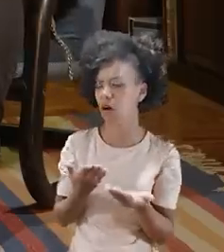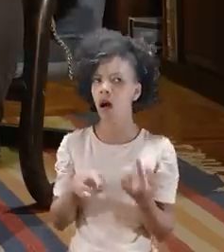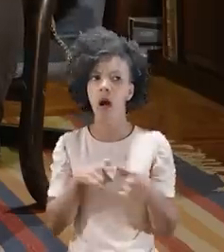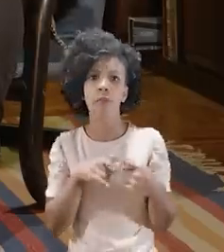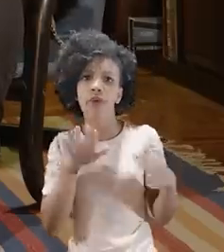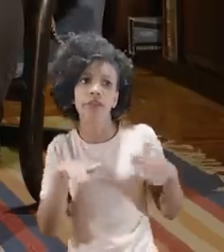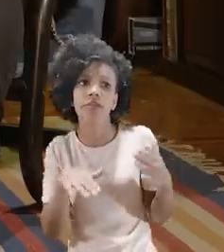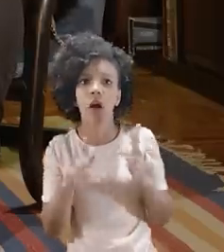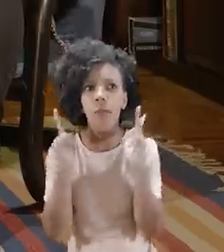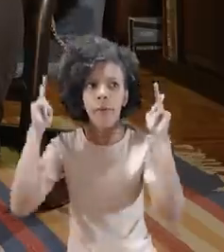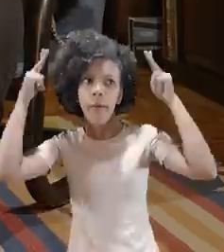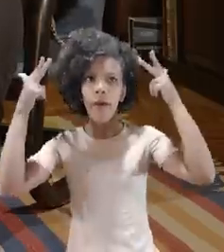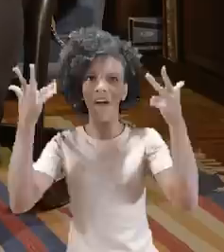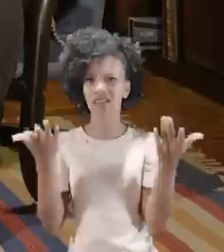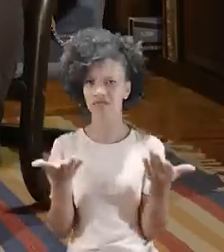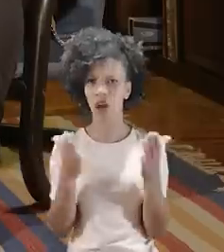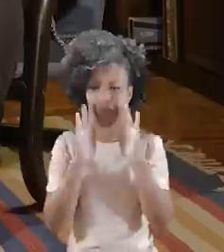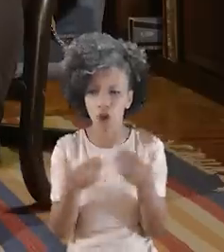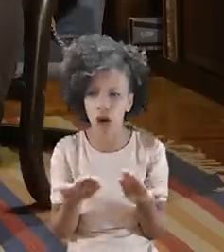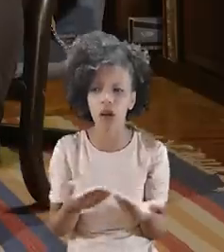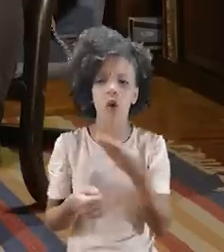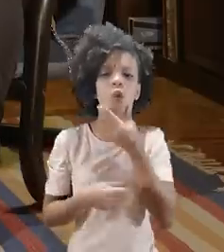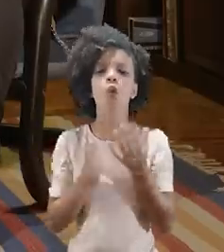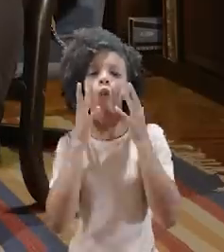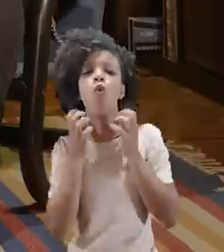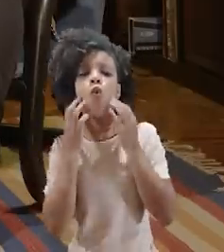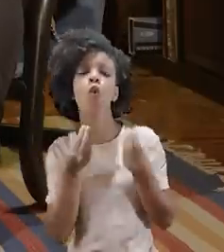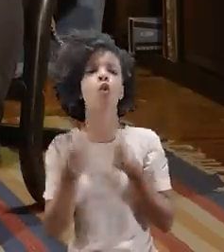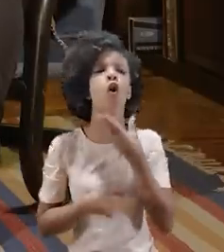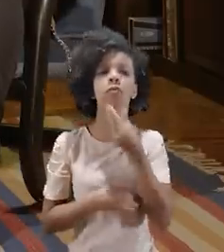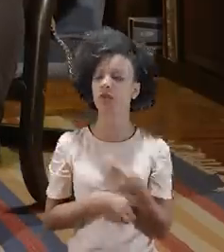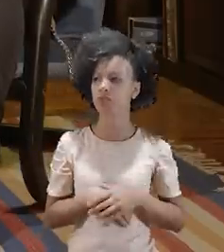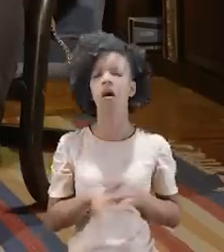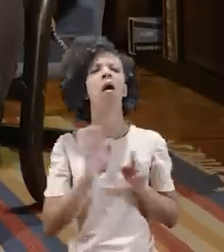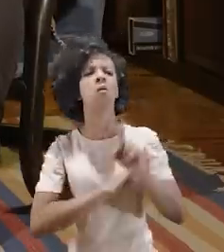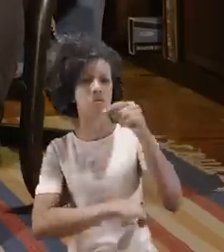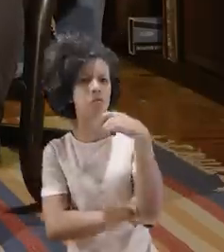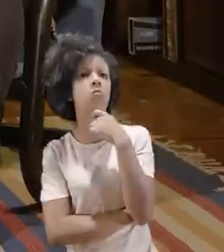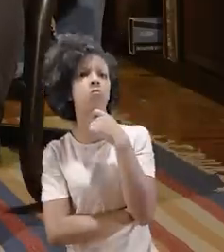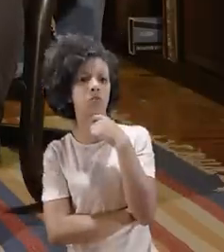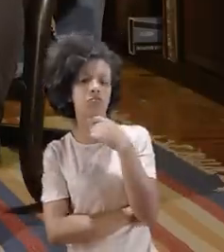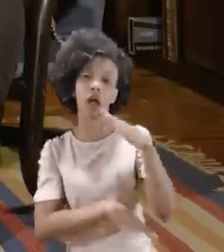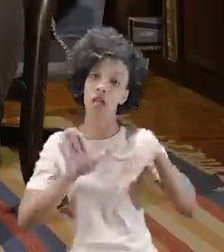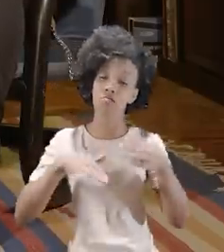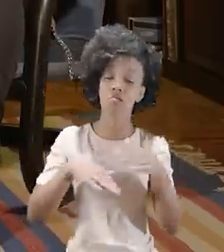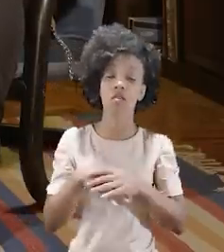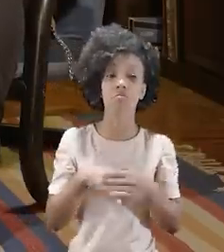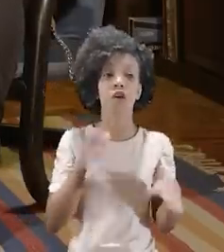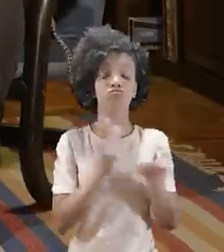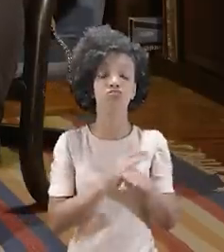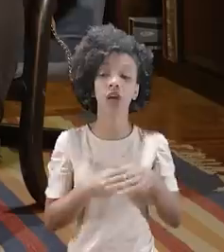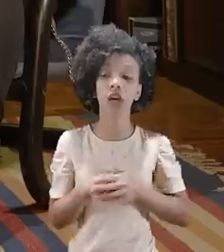às vezes o cara só faz cabelo eu quero barbeiro tá errado aí exatamente Só uma pergunta mano geralmente o pessoal chega